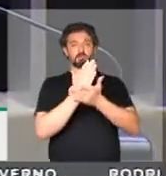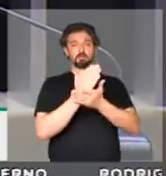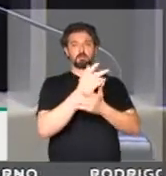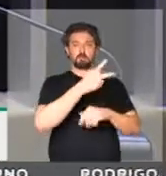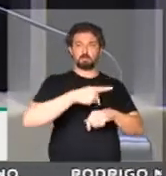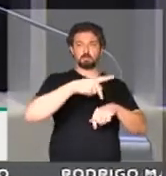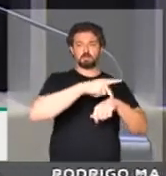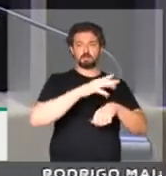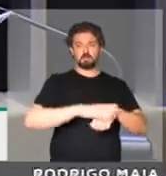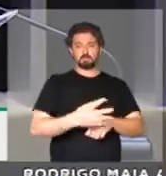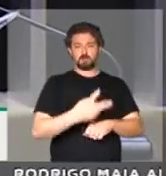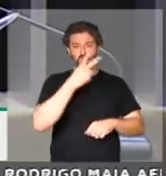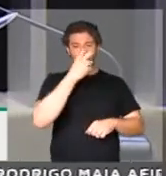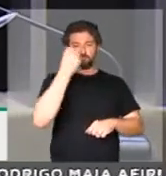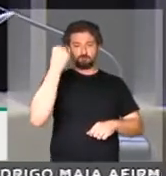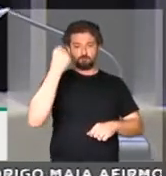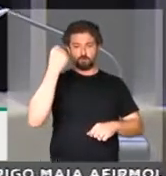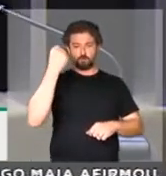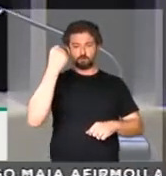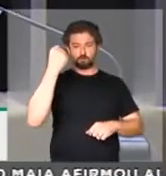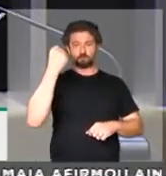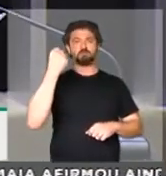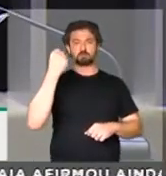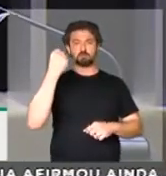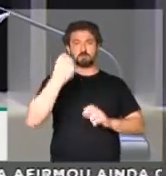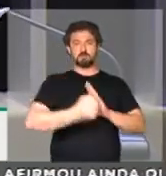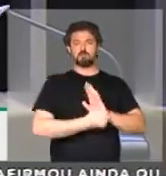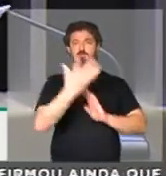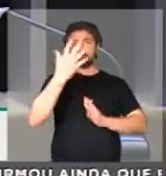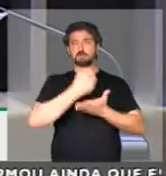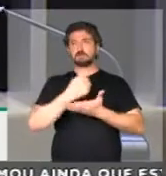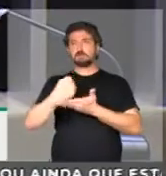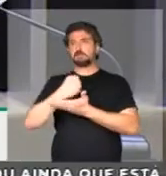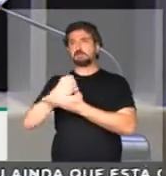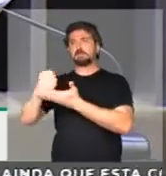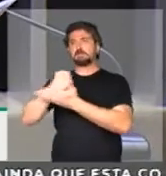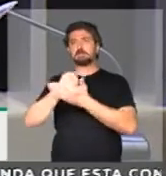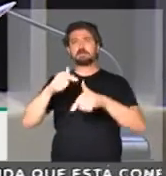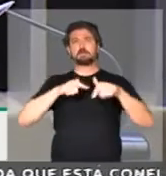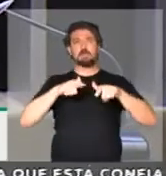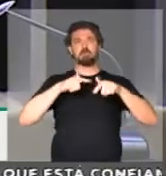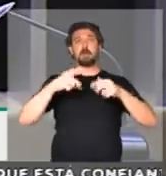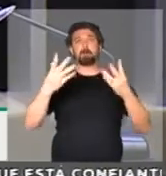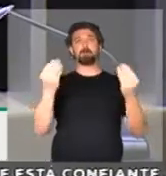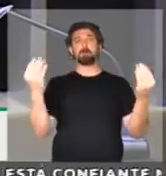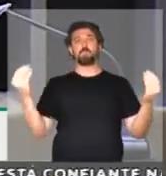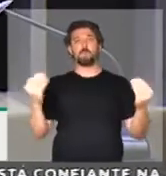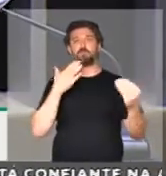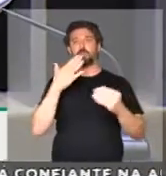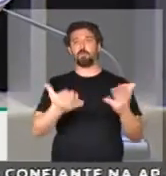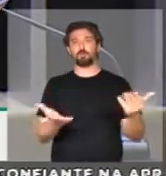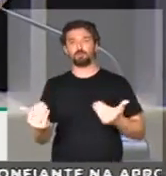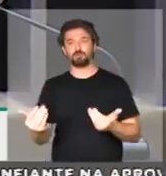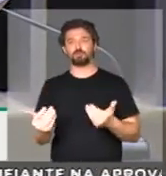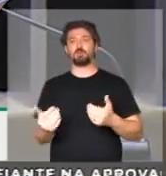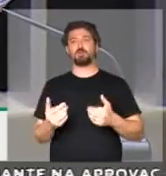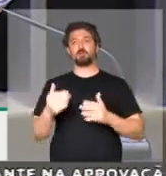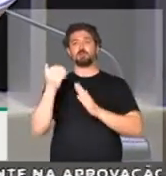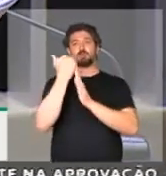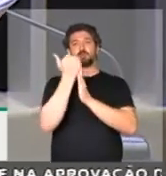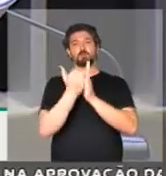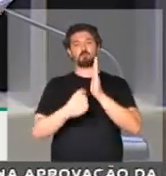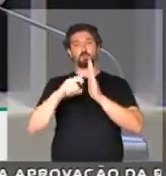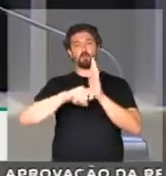terá um sistema mais forte e que milhares de empregos serão criados para os jovens com a desoneração da